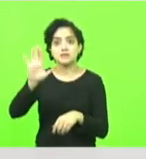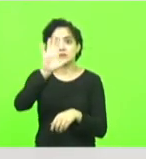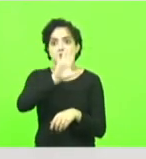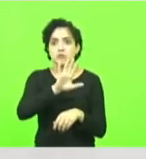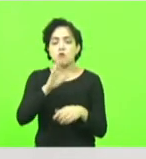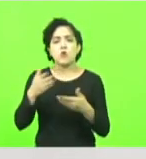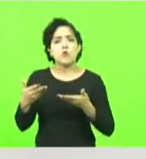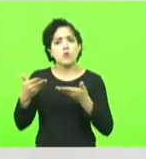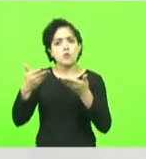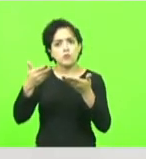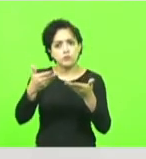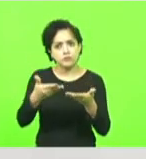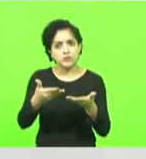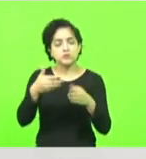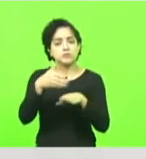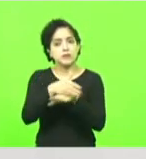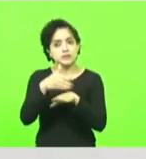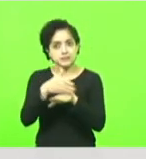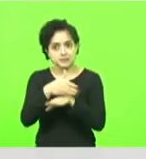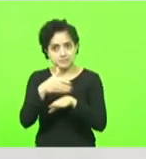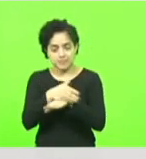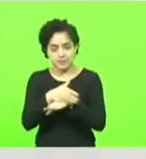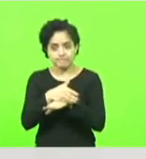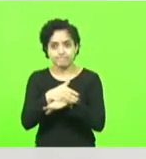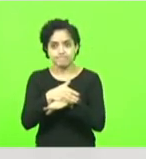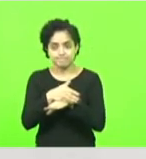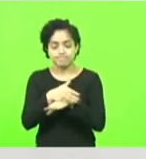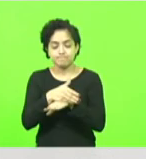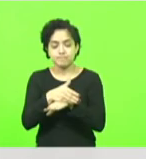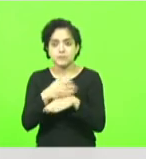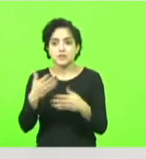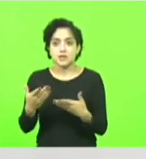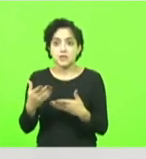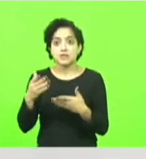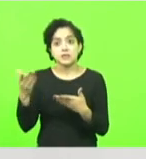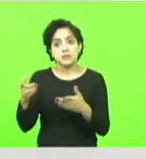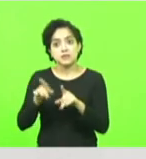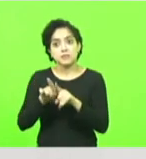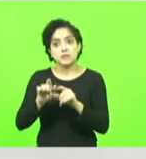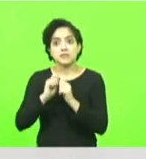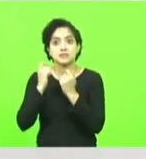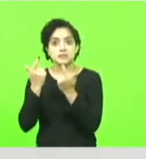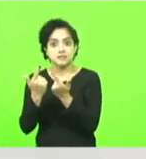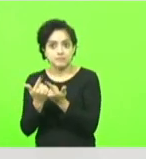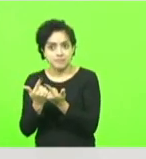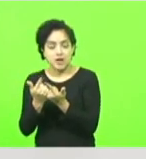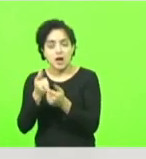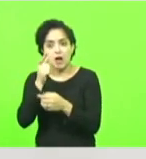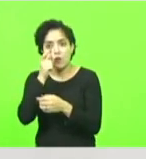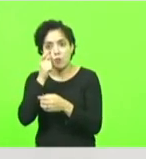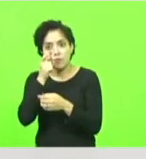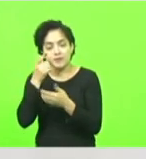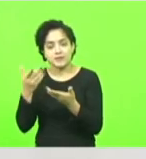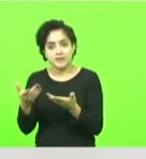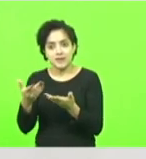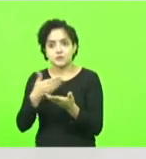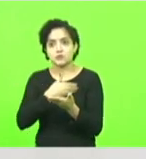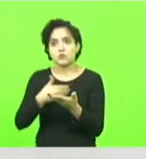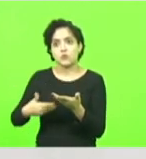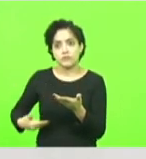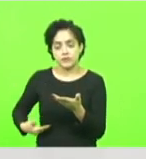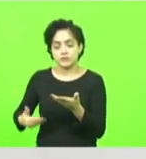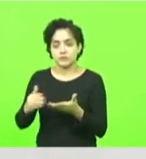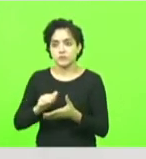que fôssemos participar, e por isso foi a indicação da Assembleia Legislativa para que acompanhássemos o governo do Estado nessa